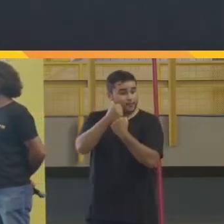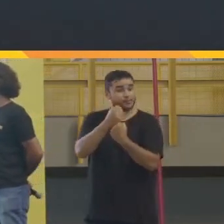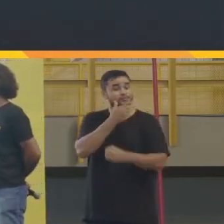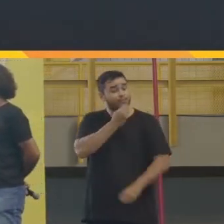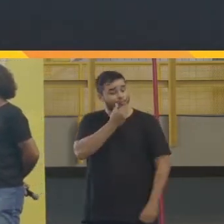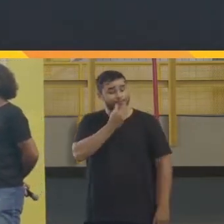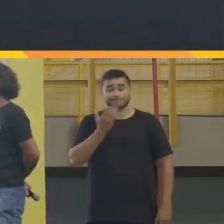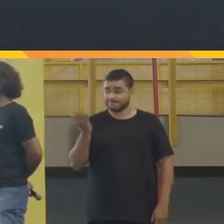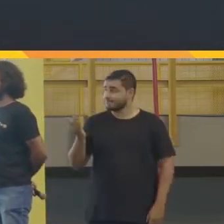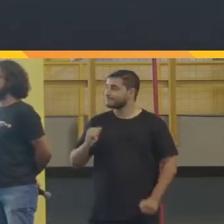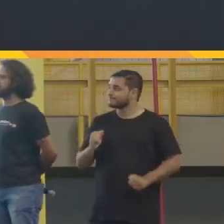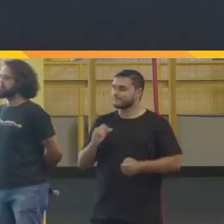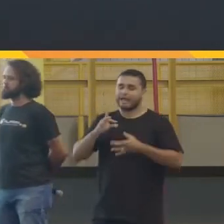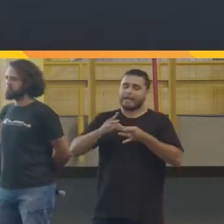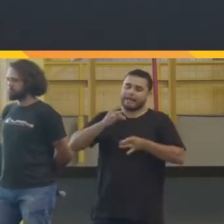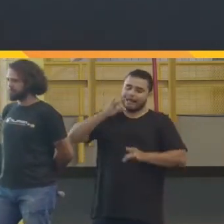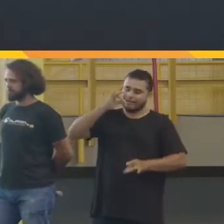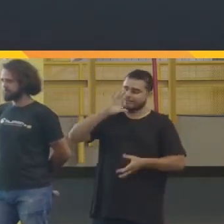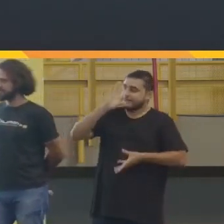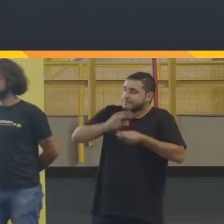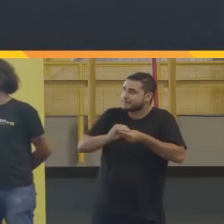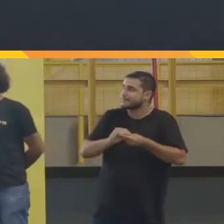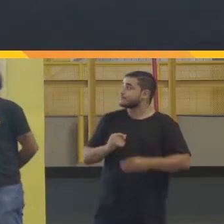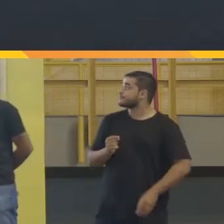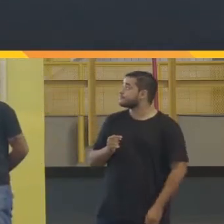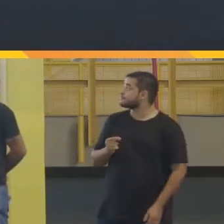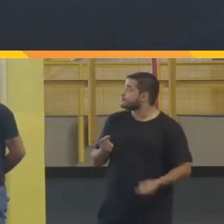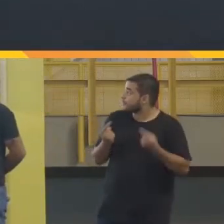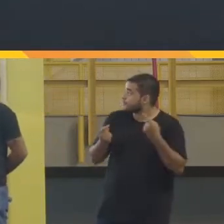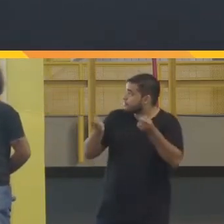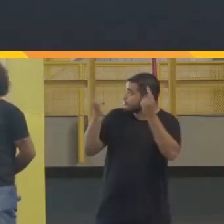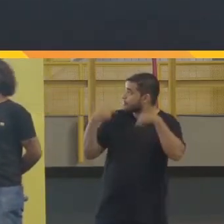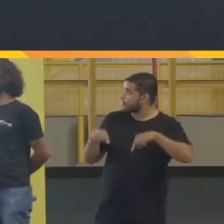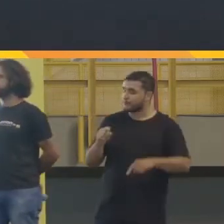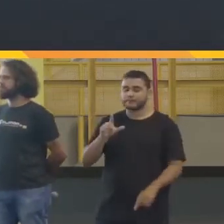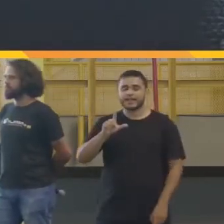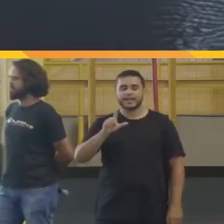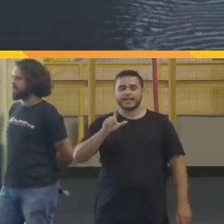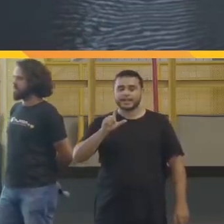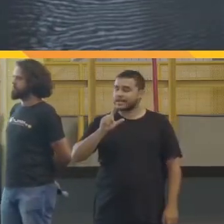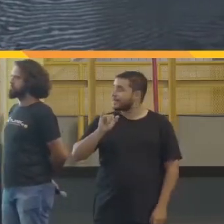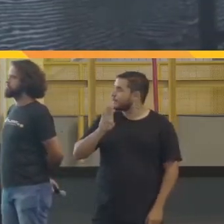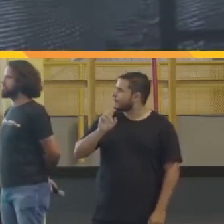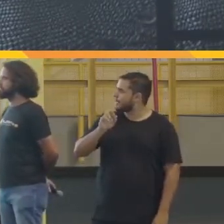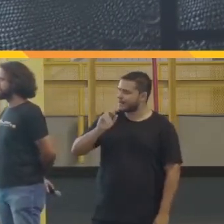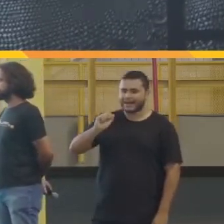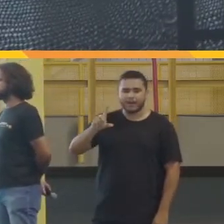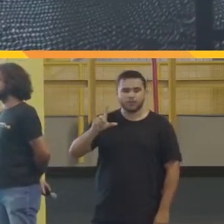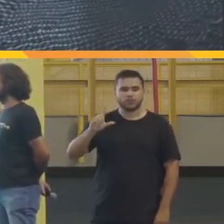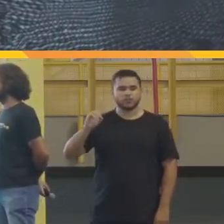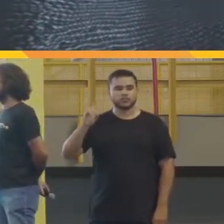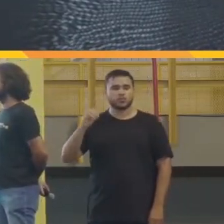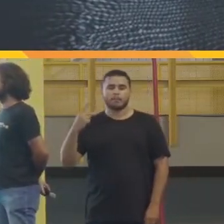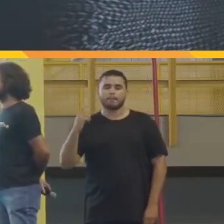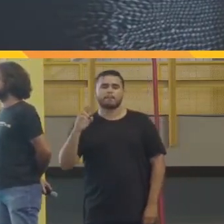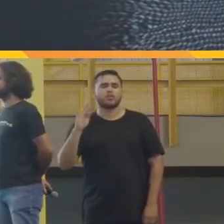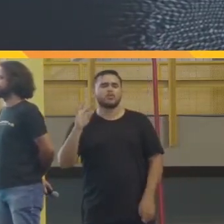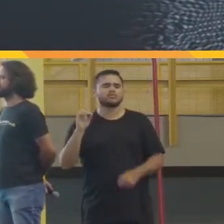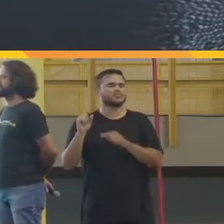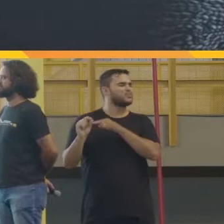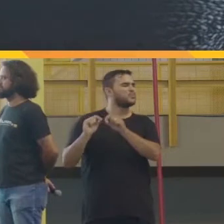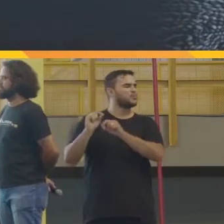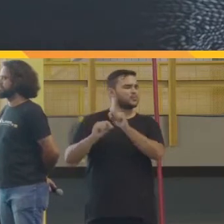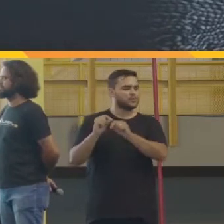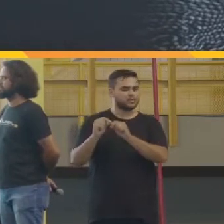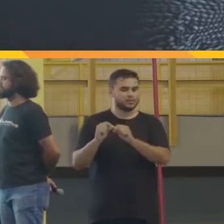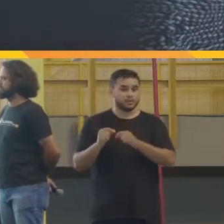minha parte, porque senão me estendo demais. Revolução Liberal do Porto, qual é a importância desse processo? Ele vai